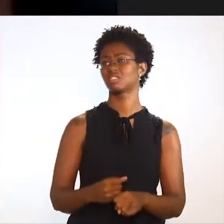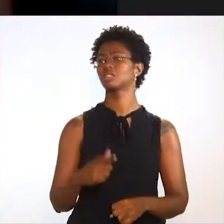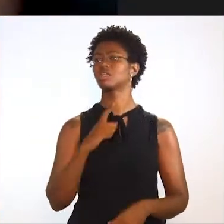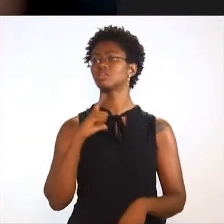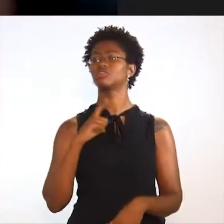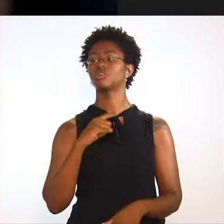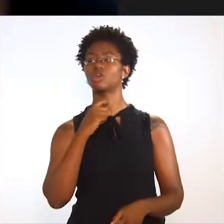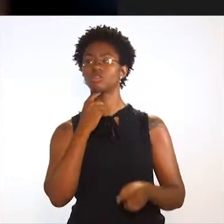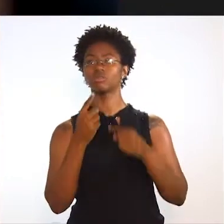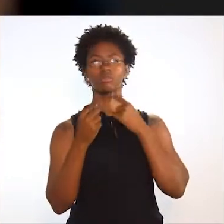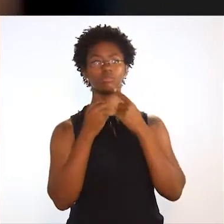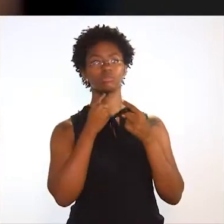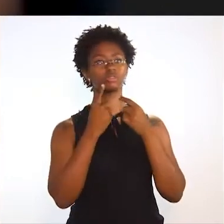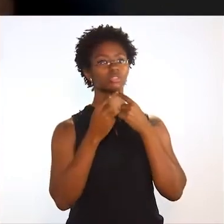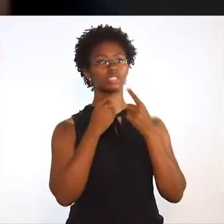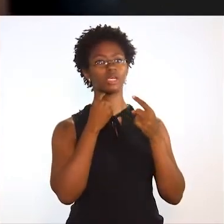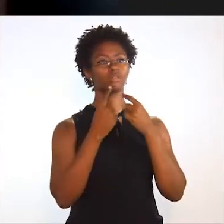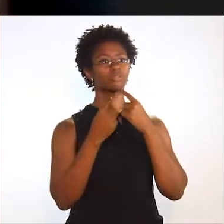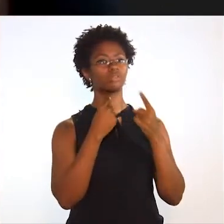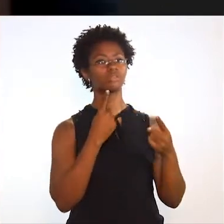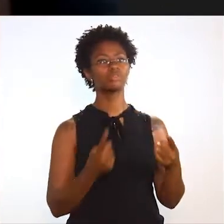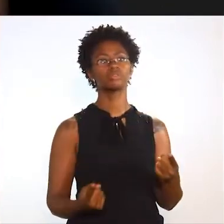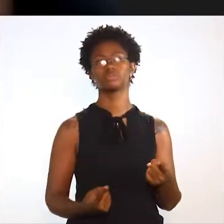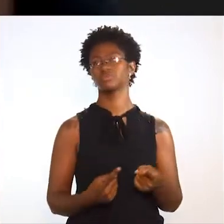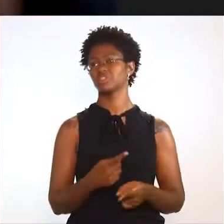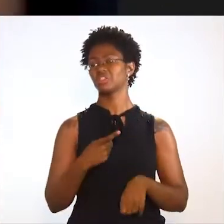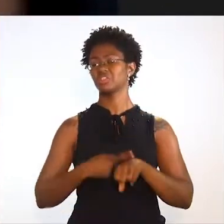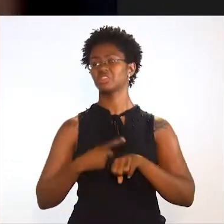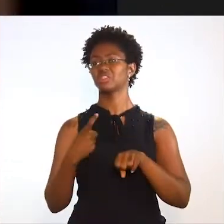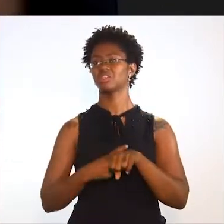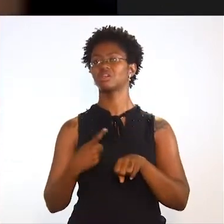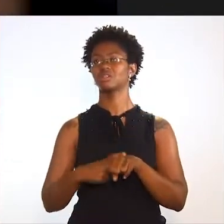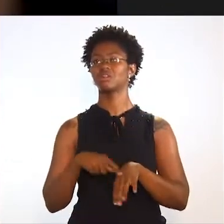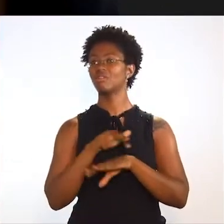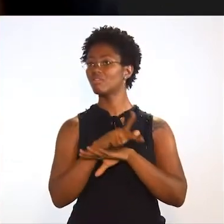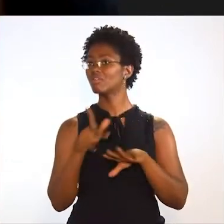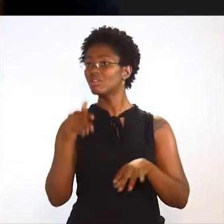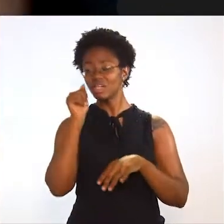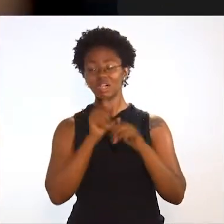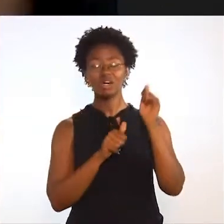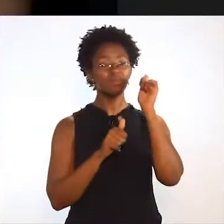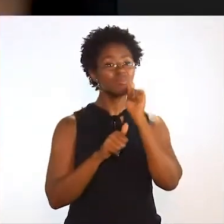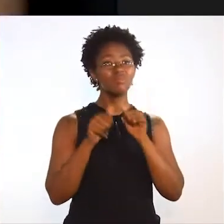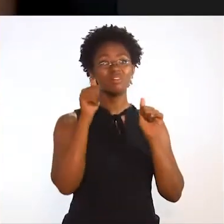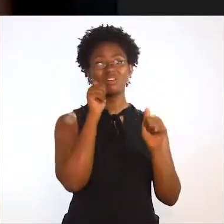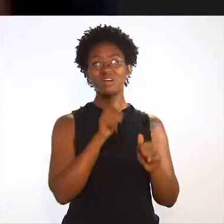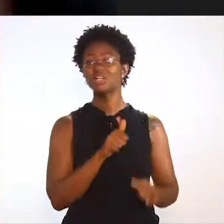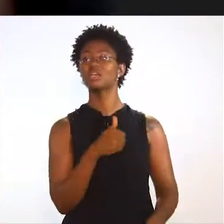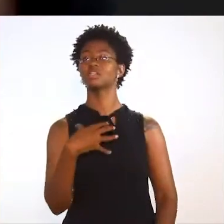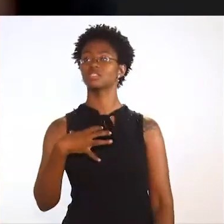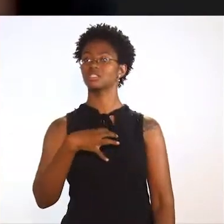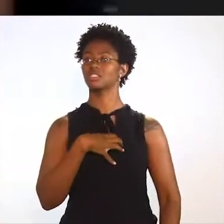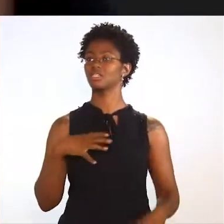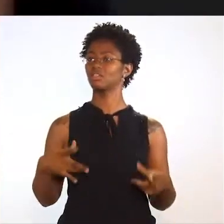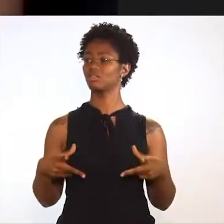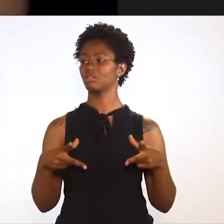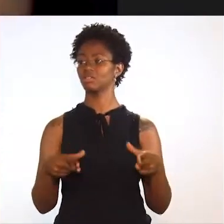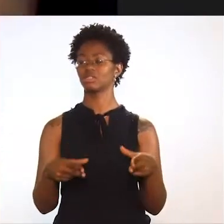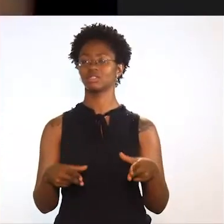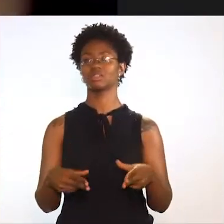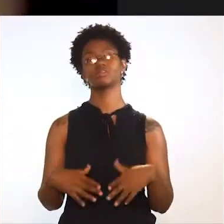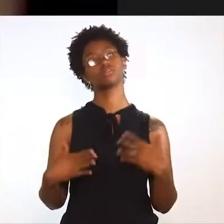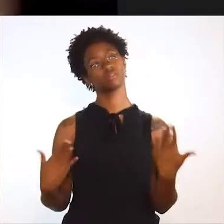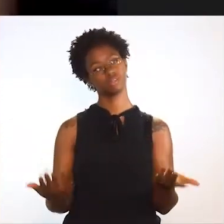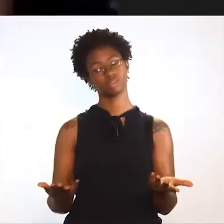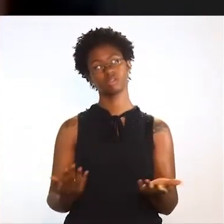eu fiquei numa dúvida muito cruel, e eu sei que muitas mulheres, muitas pessoas passam por isso também,